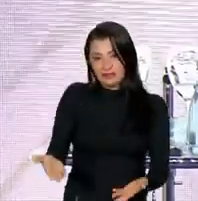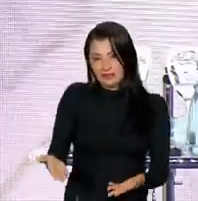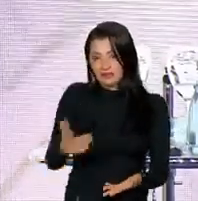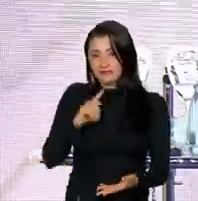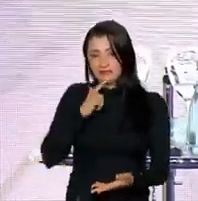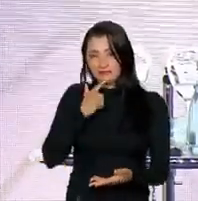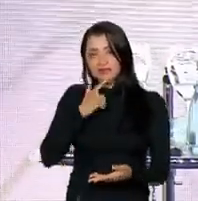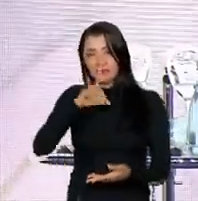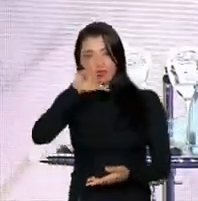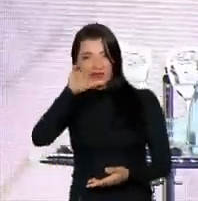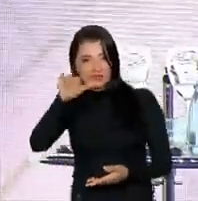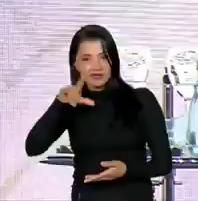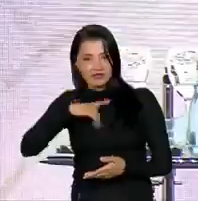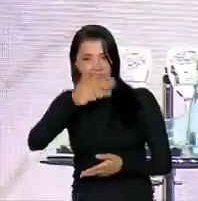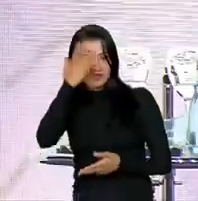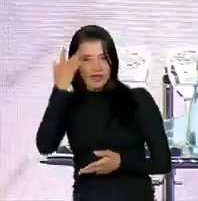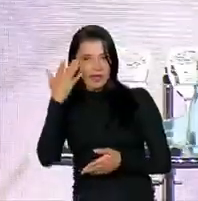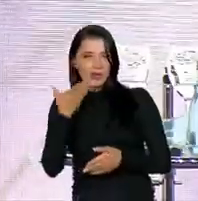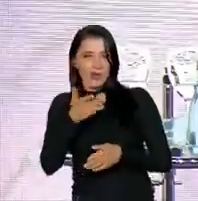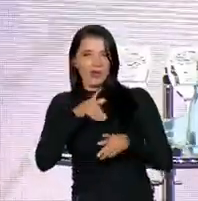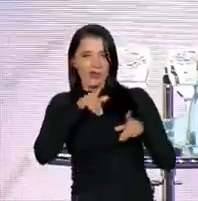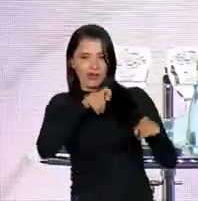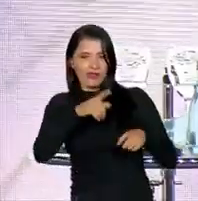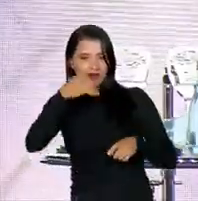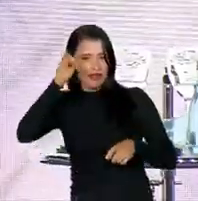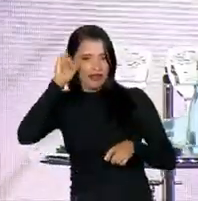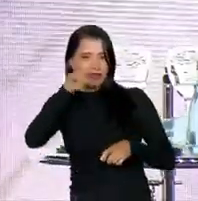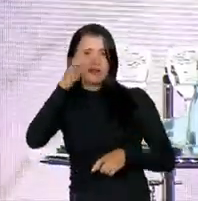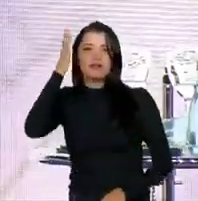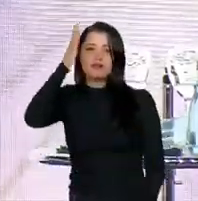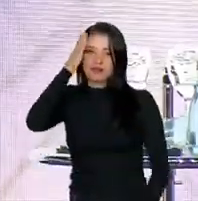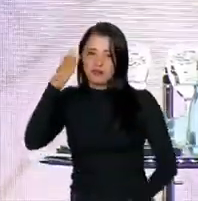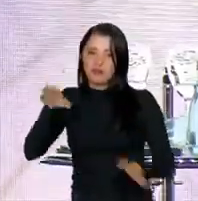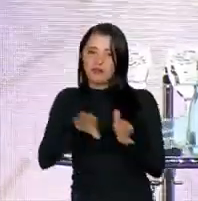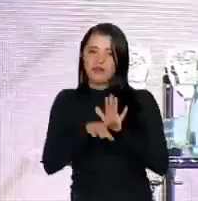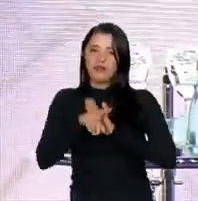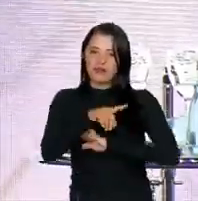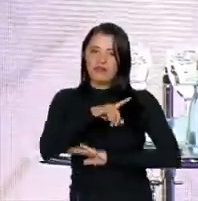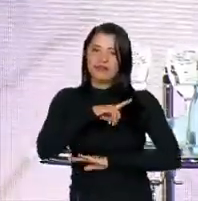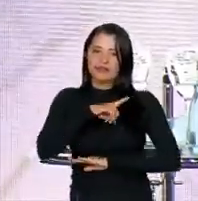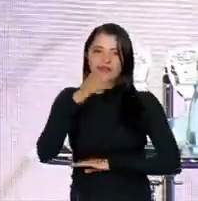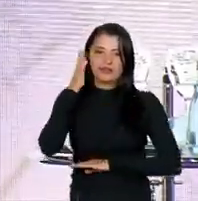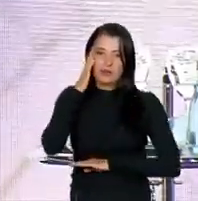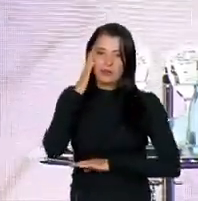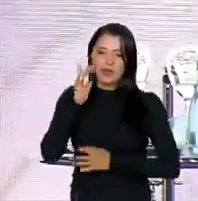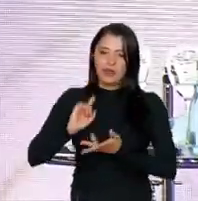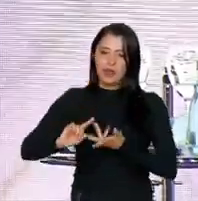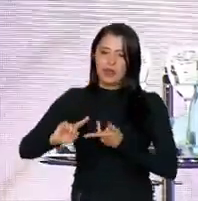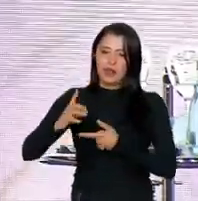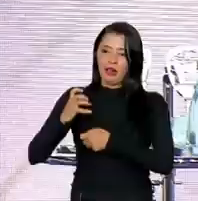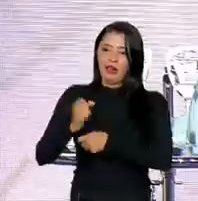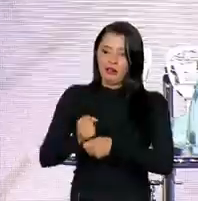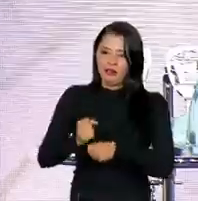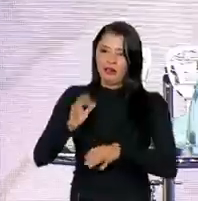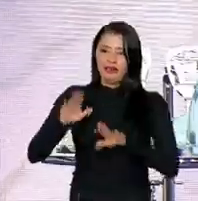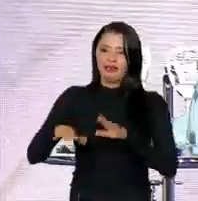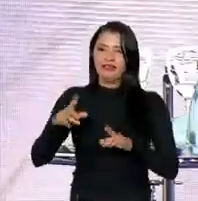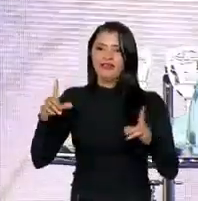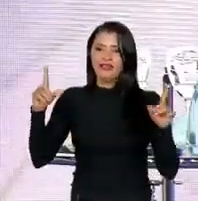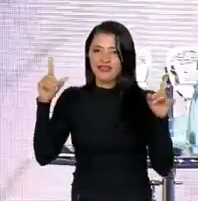Acho que no dia a dia, quem lida aí com as fazendas, sabe que quando chega lá, a conversa às vezes fica truncada,